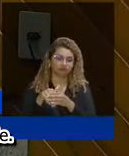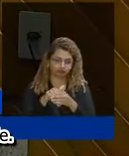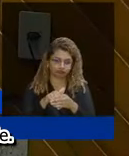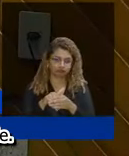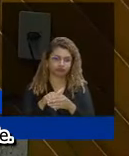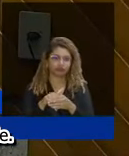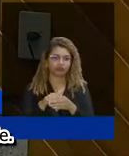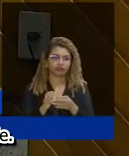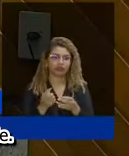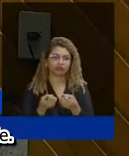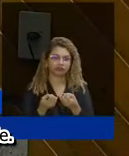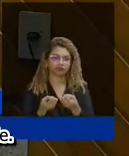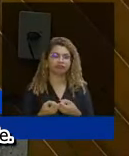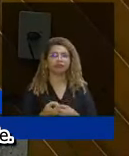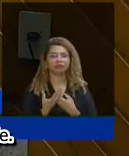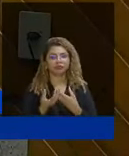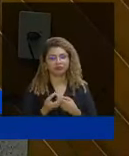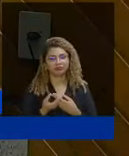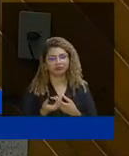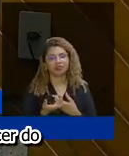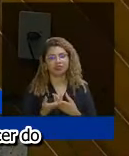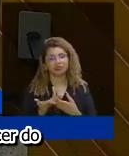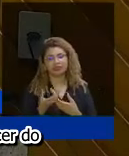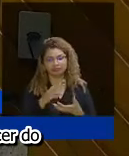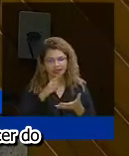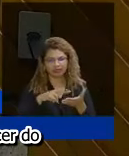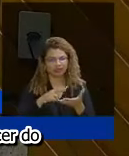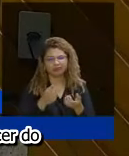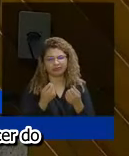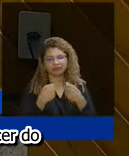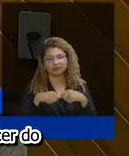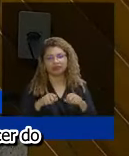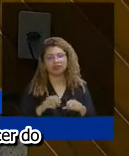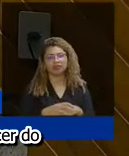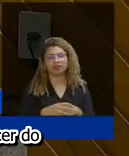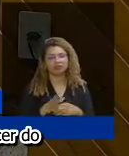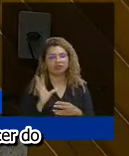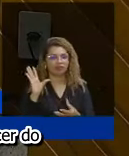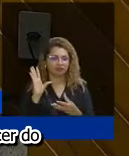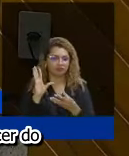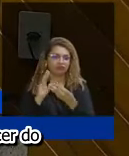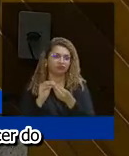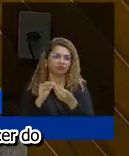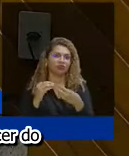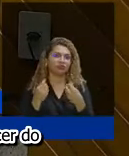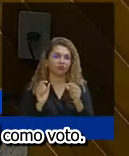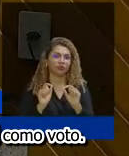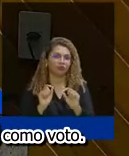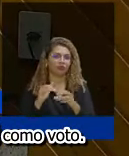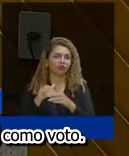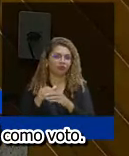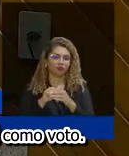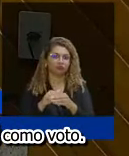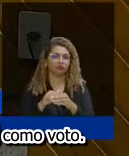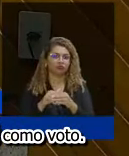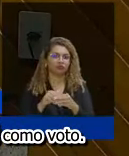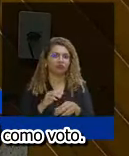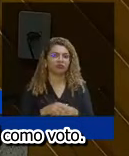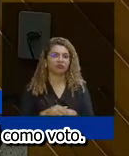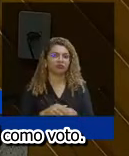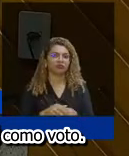disponibilizado, vou dispensar a leitura dele. E minha conclusão é, em consonância com o parecer do órgão ministerial, voto